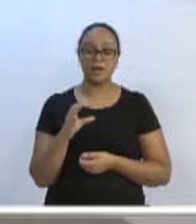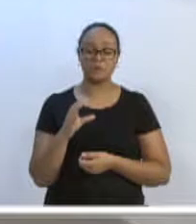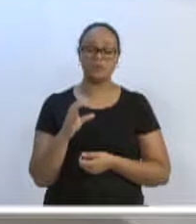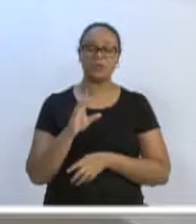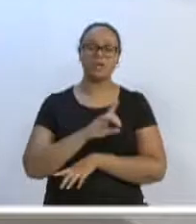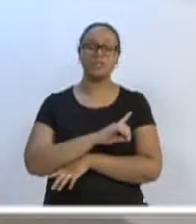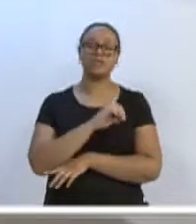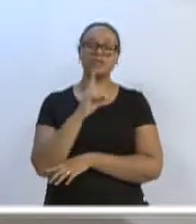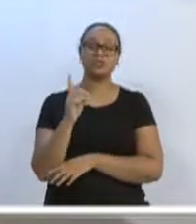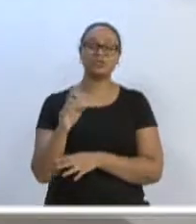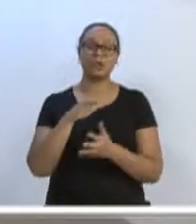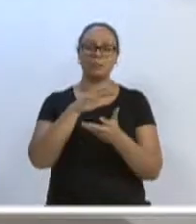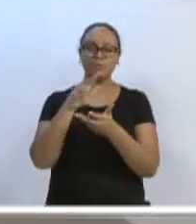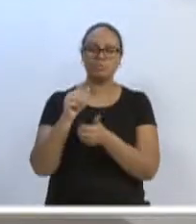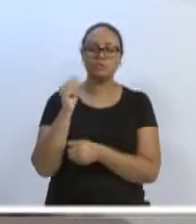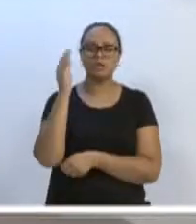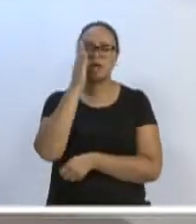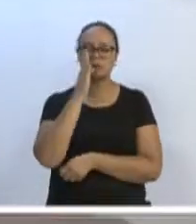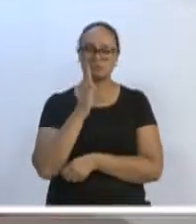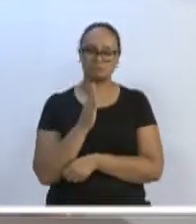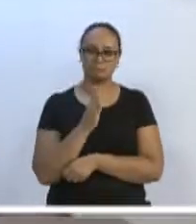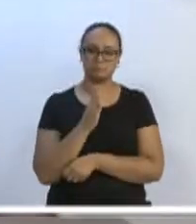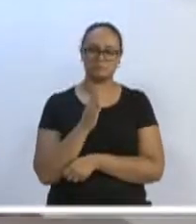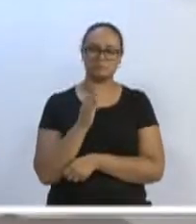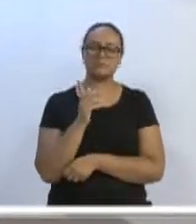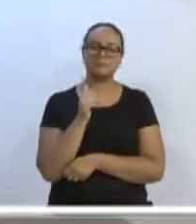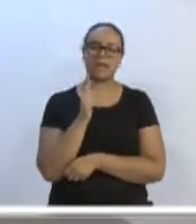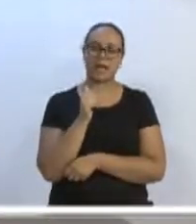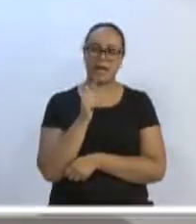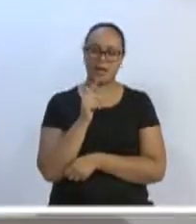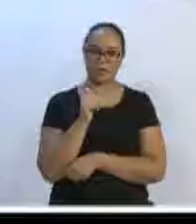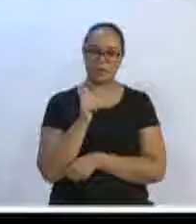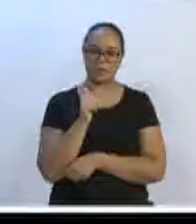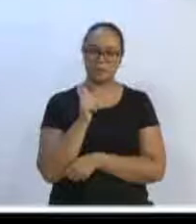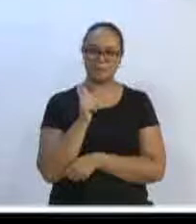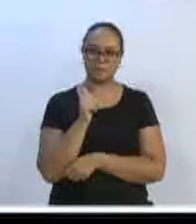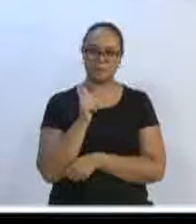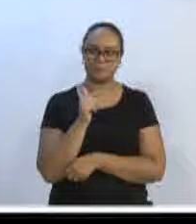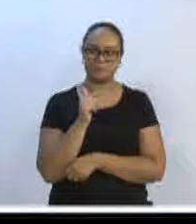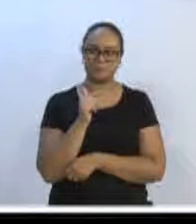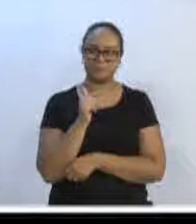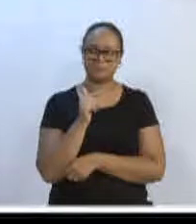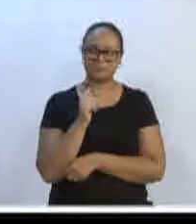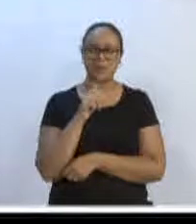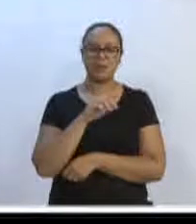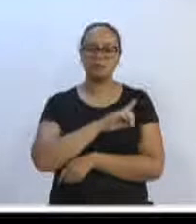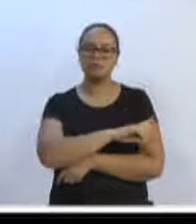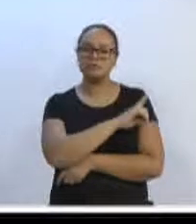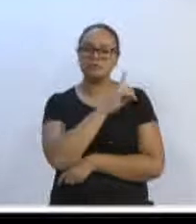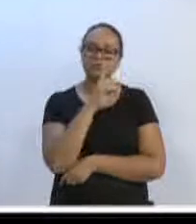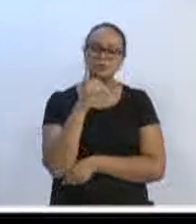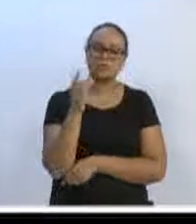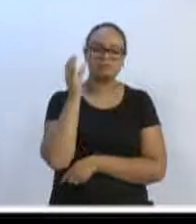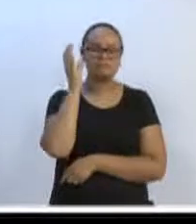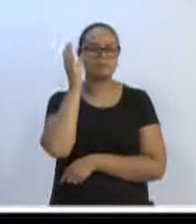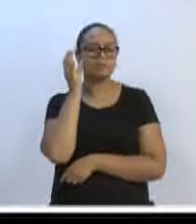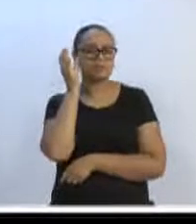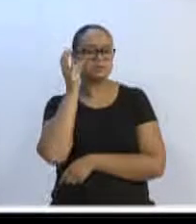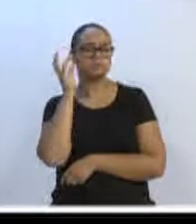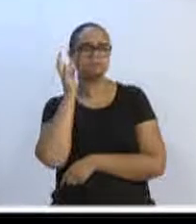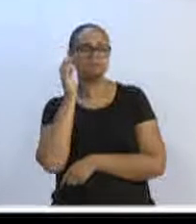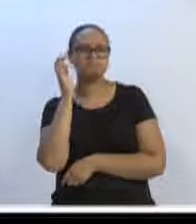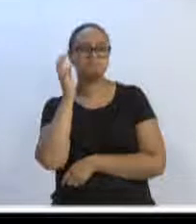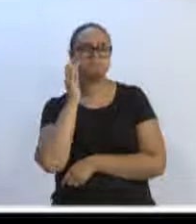da água dia de refletirmos para a conscientização ea proteção de um dos principais elementos